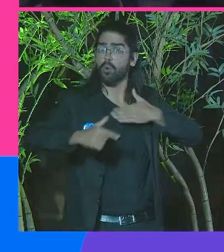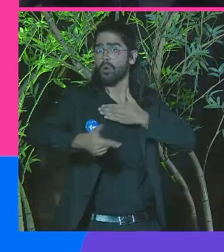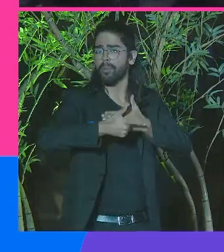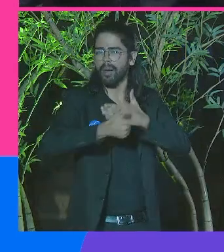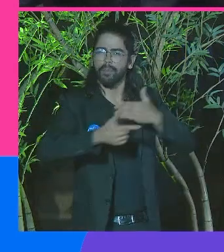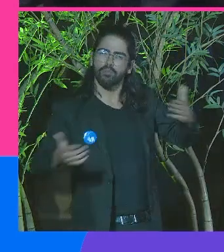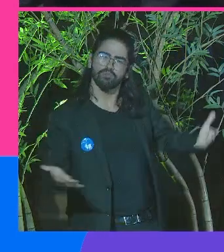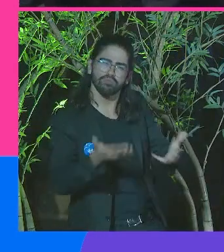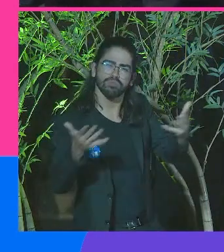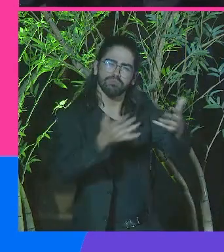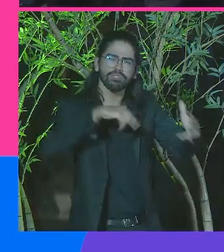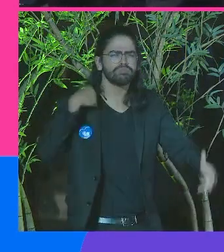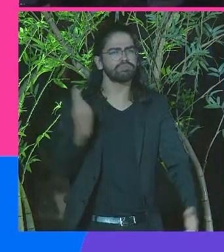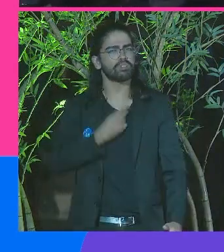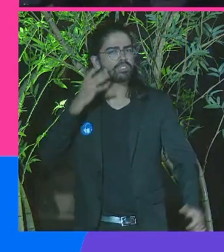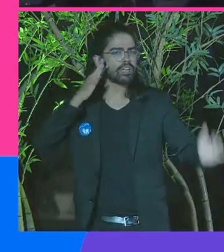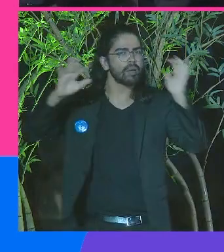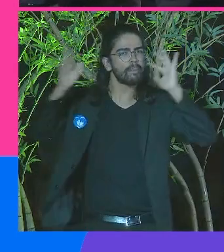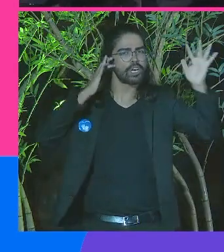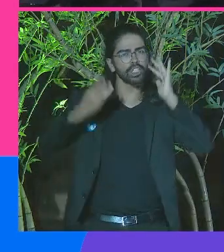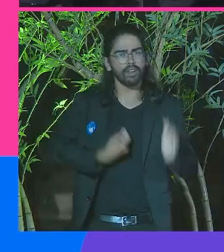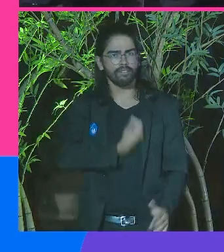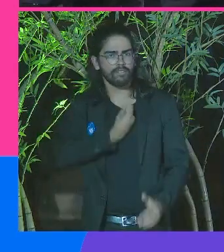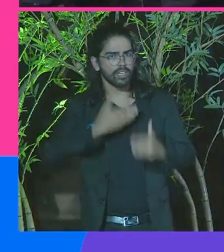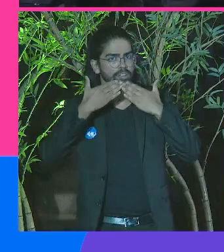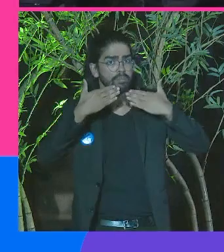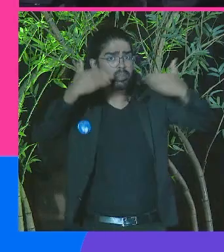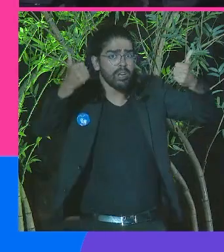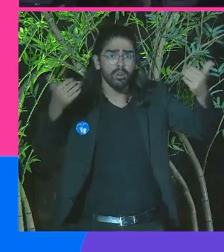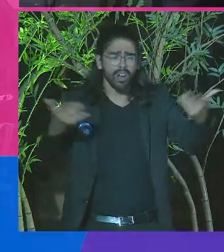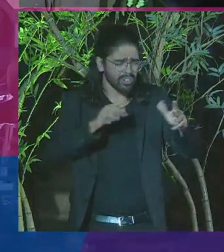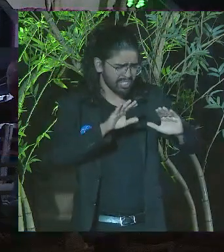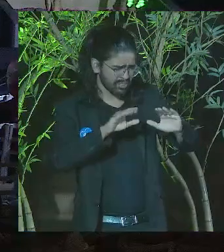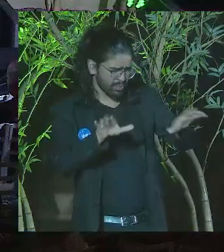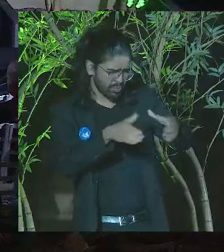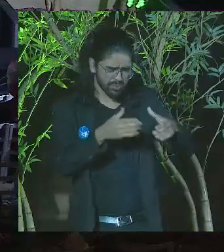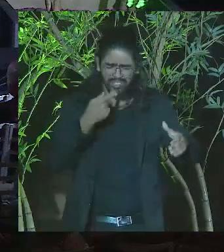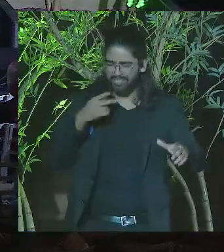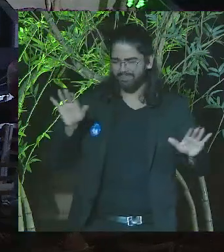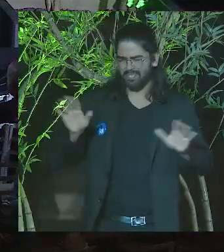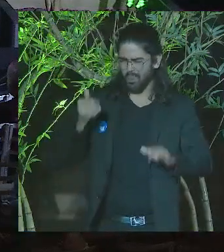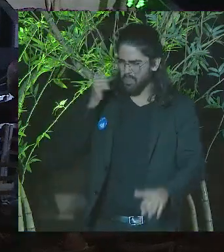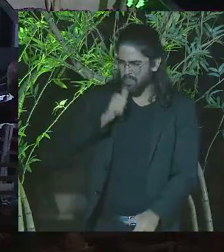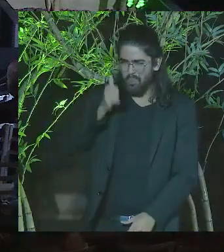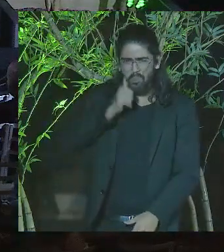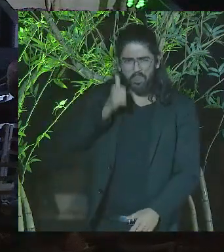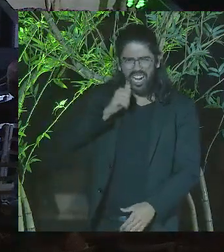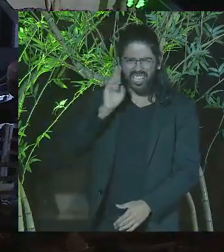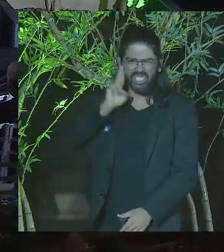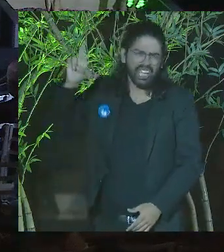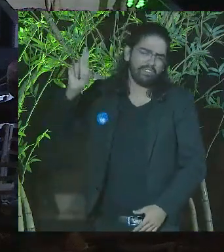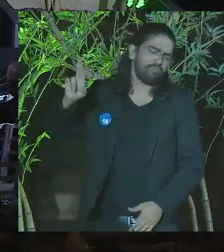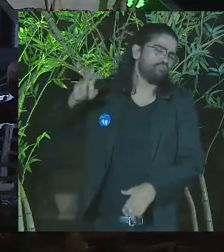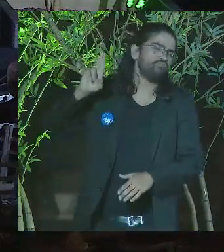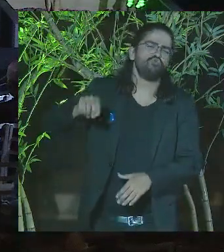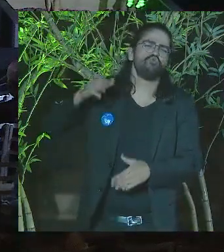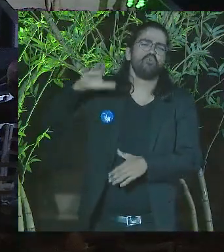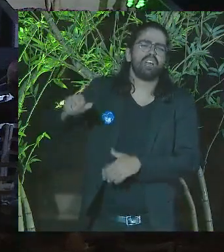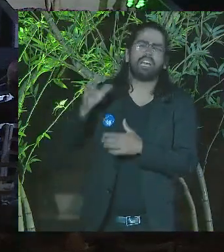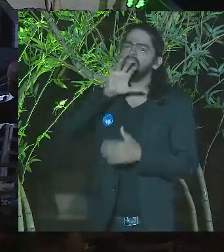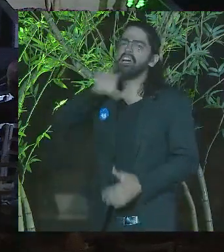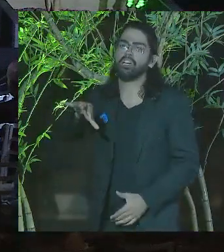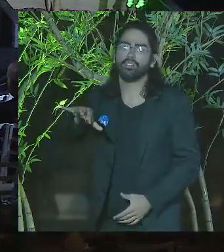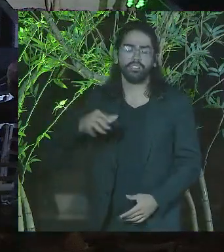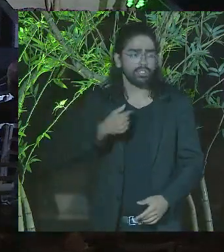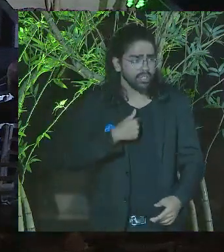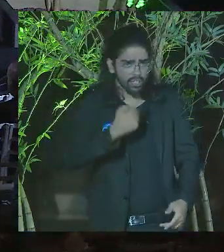gente a imaginar realidades melhores, ele vira e fala, Deus me livre de uma mulher CEO. E eu falo, Deus me livre da